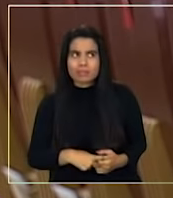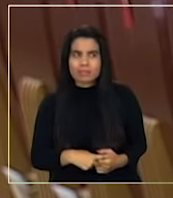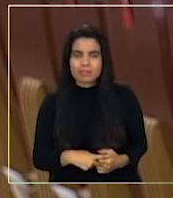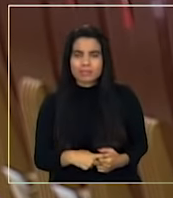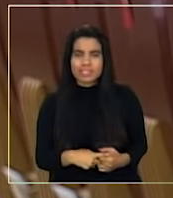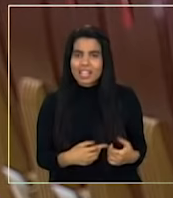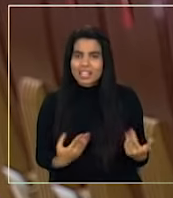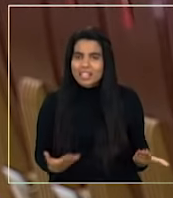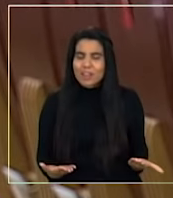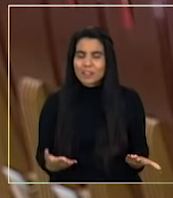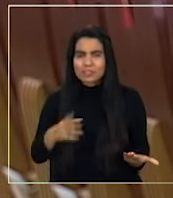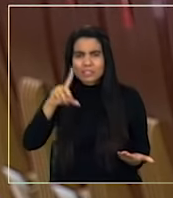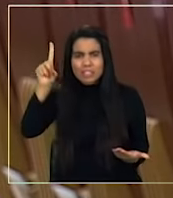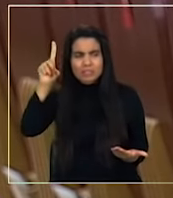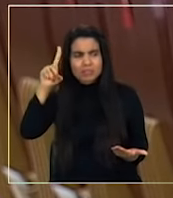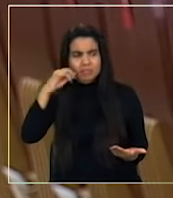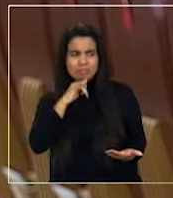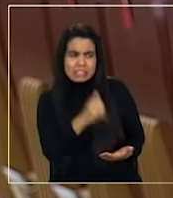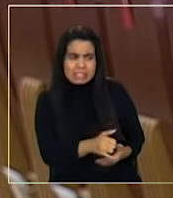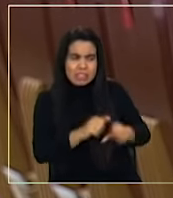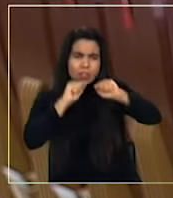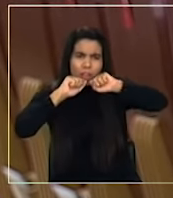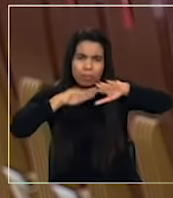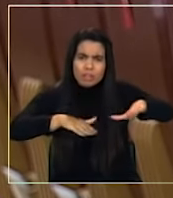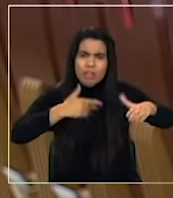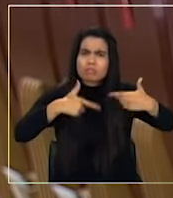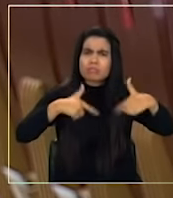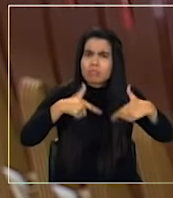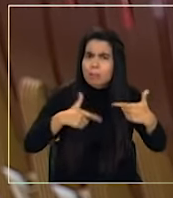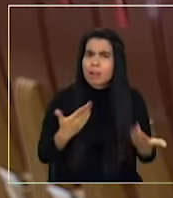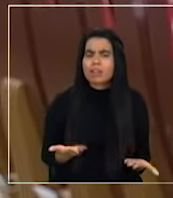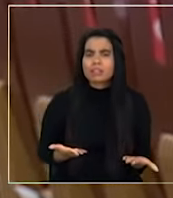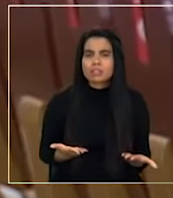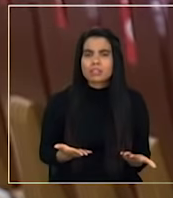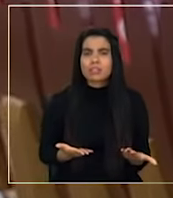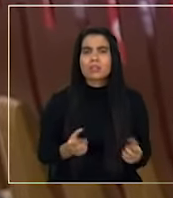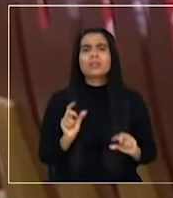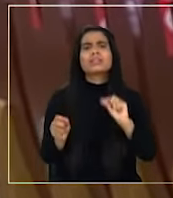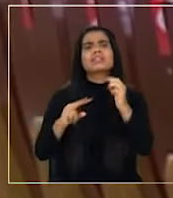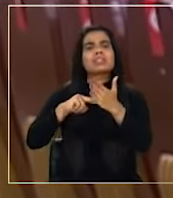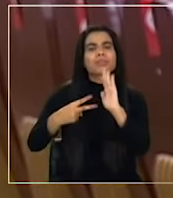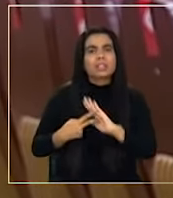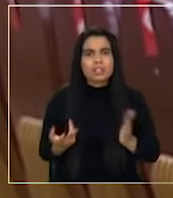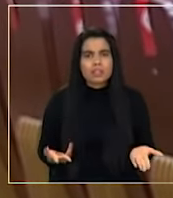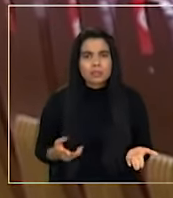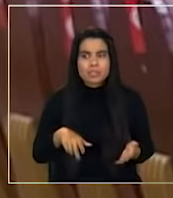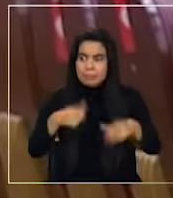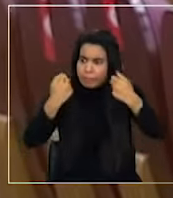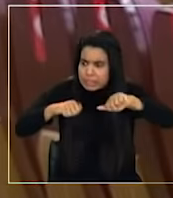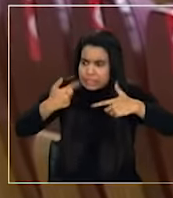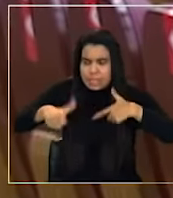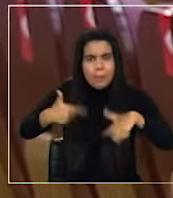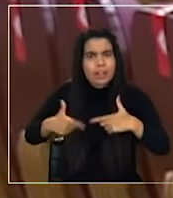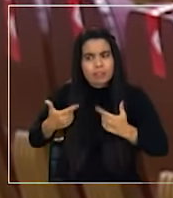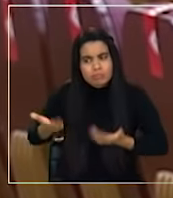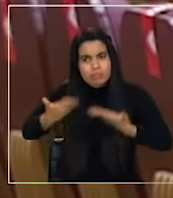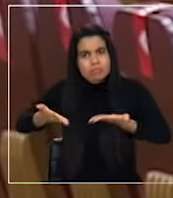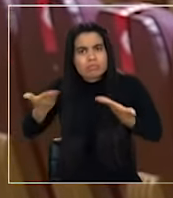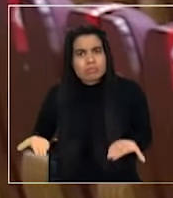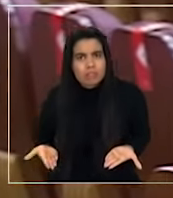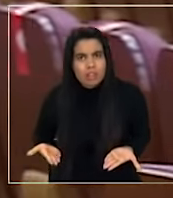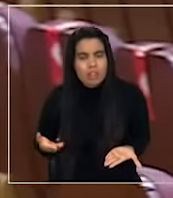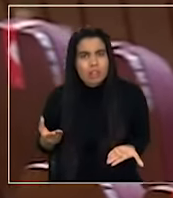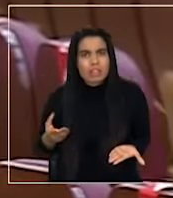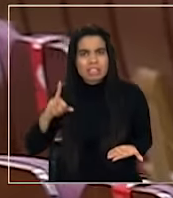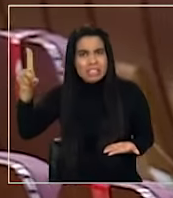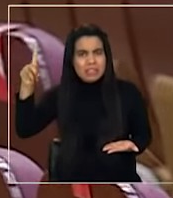diz, abençoará as obras de suas mãos, significa que você tem que arrumar alguma coisa para fazer. Deus não ensina